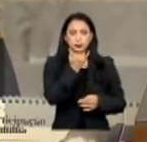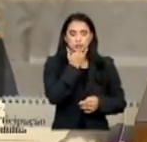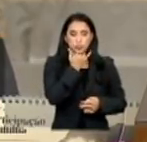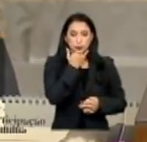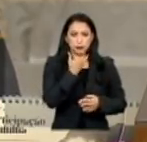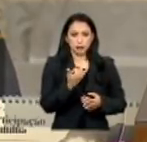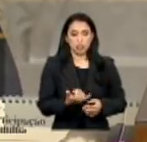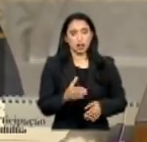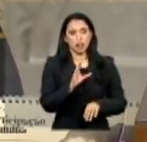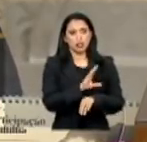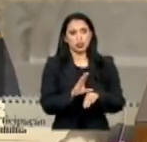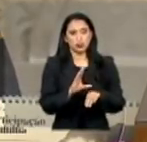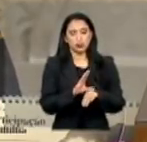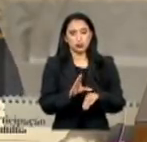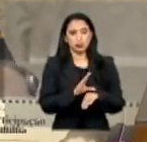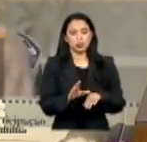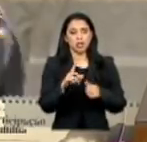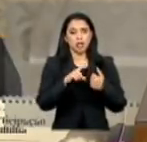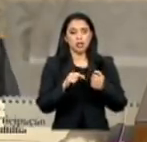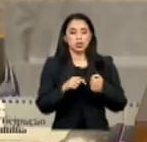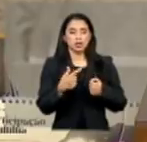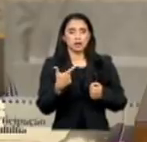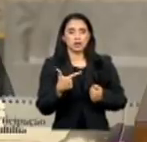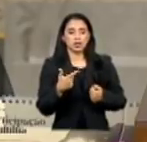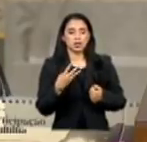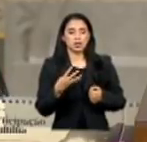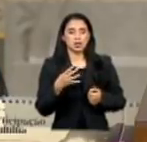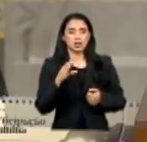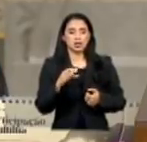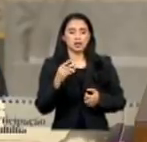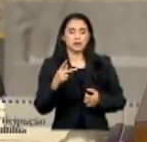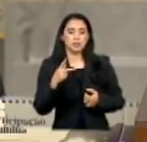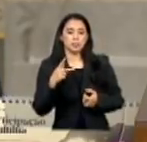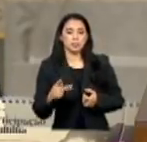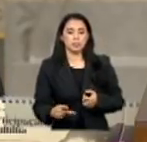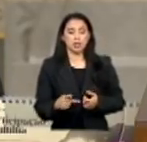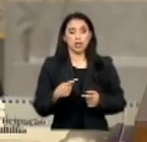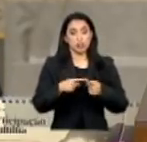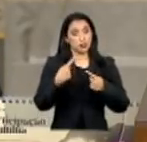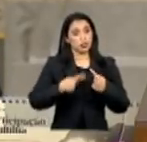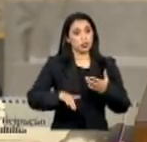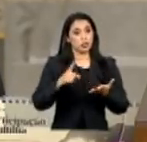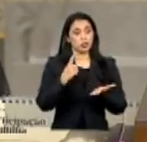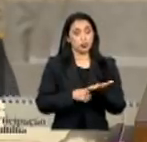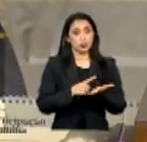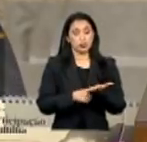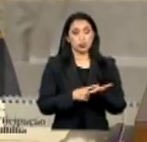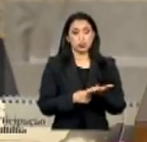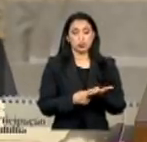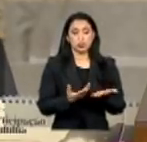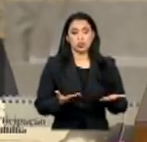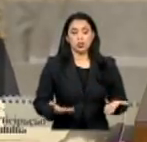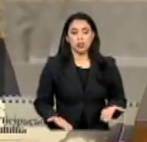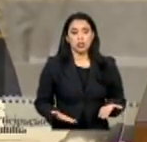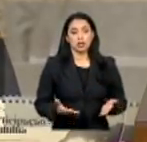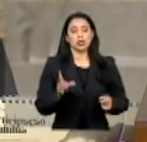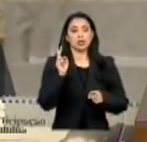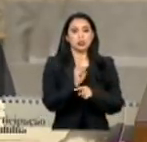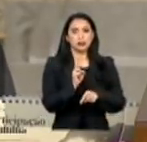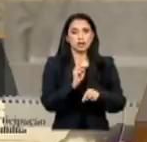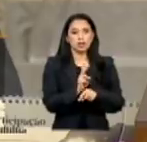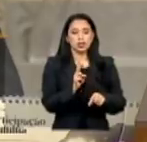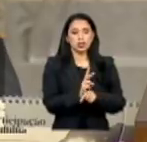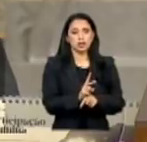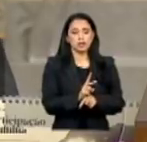o artigo 413 do cpp para considerar inconstitucional por ofensa ao contraditório e à ampla defesa a concessão do prazo